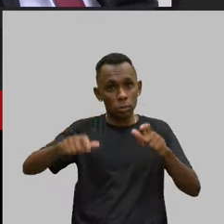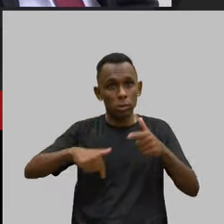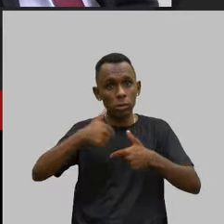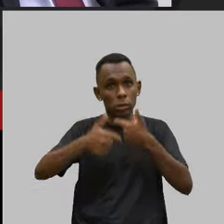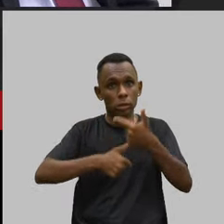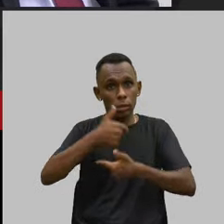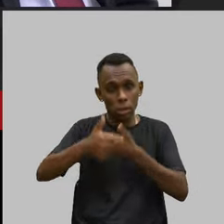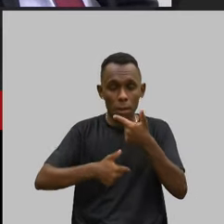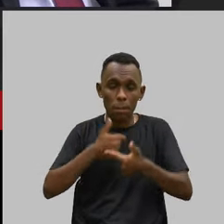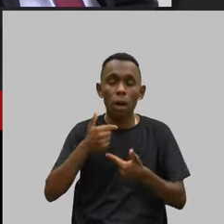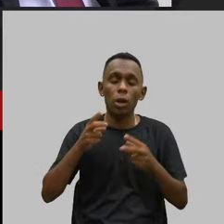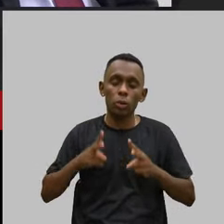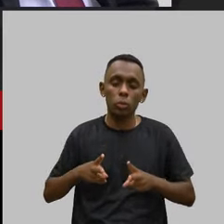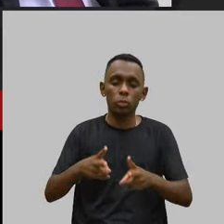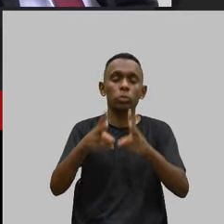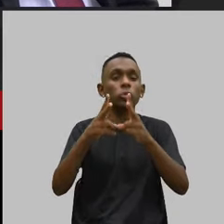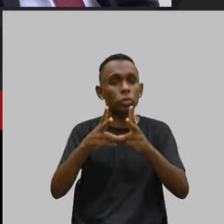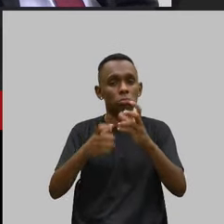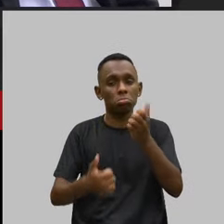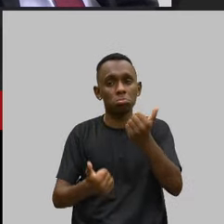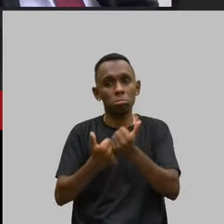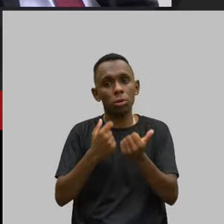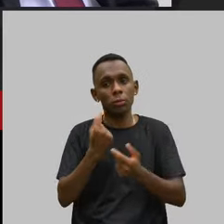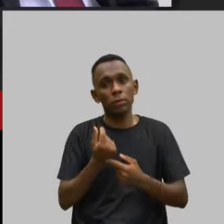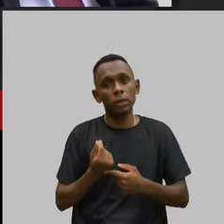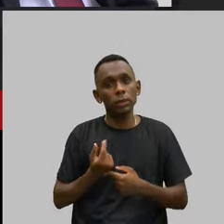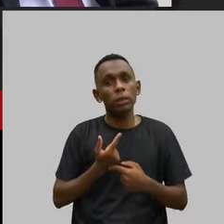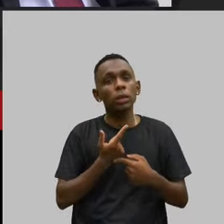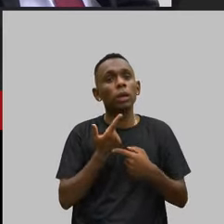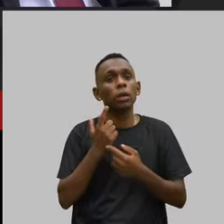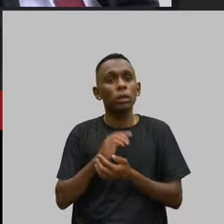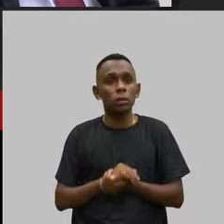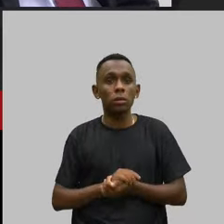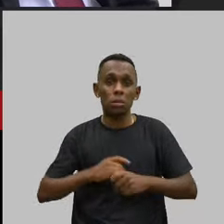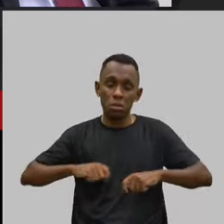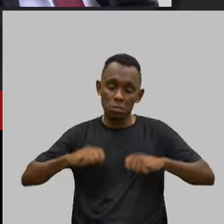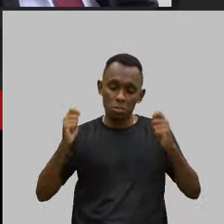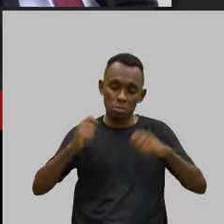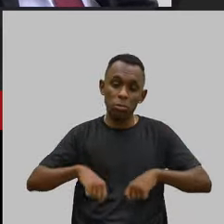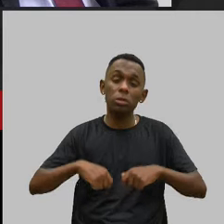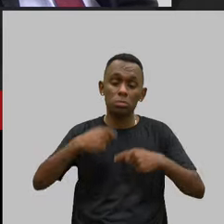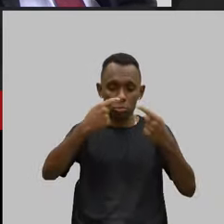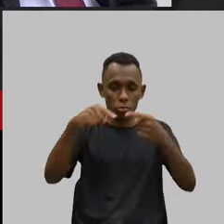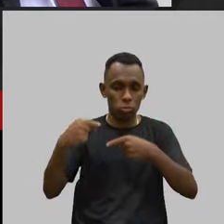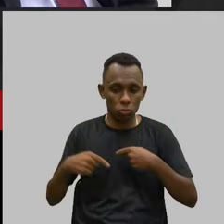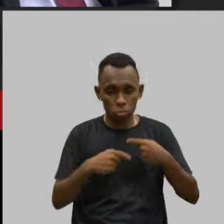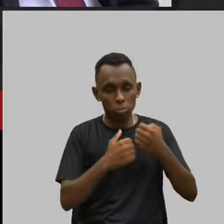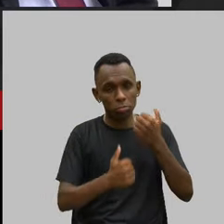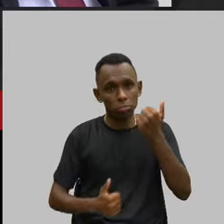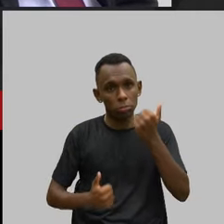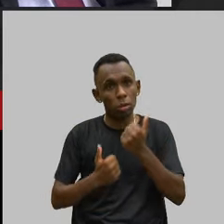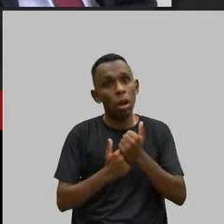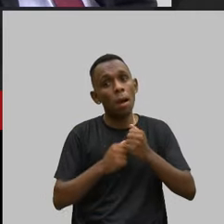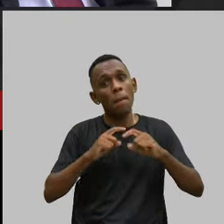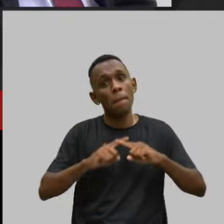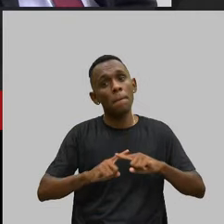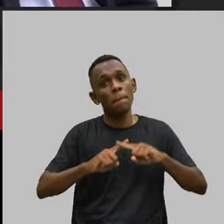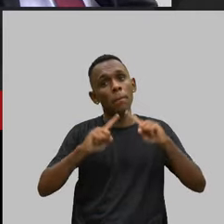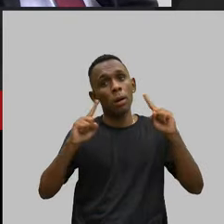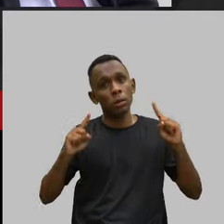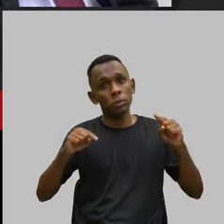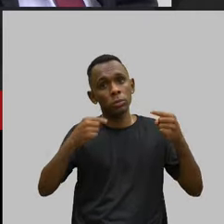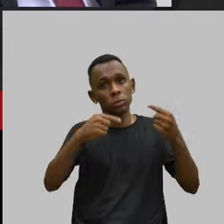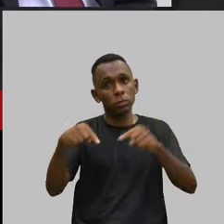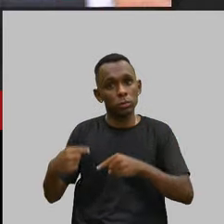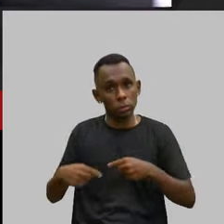direção eh a gente tá 100% disponível para apoiar essa discussão mas e é uma uma discussão que tá